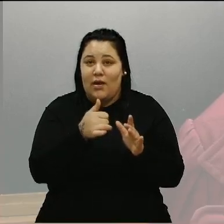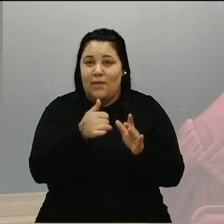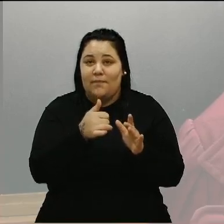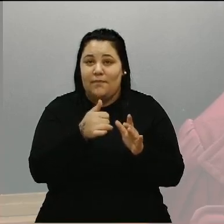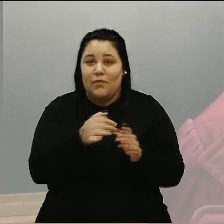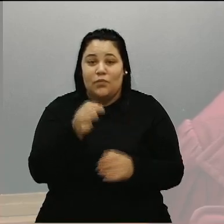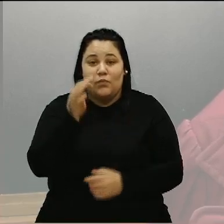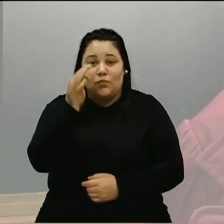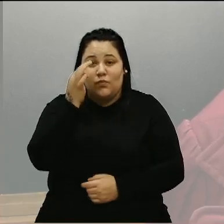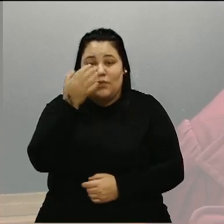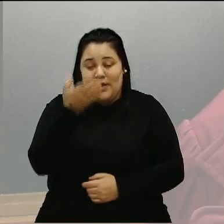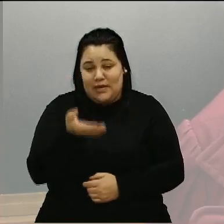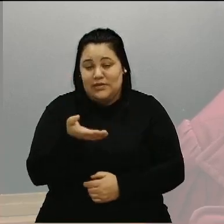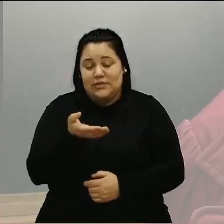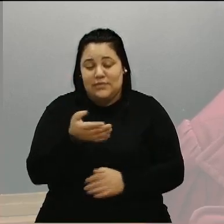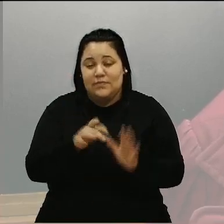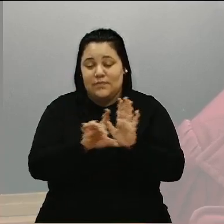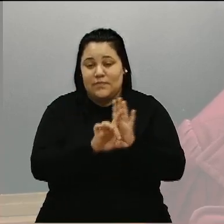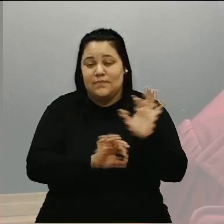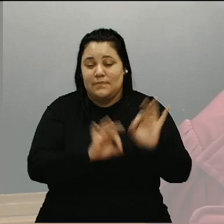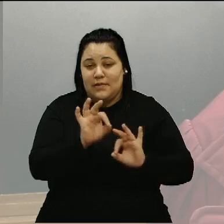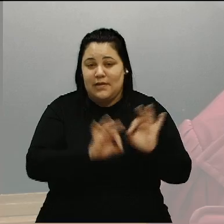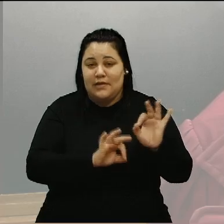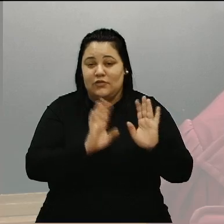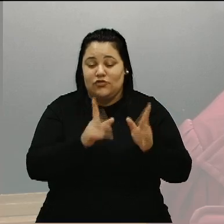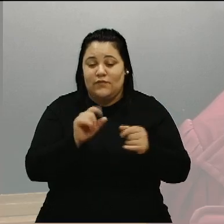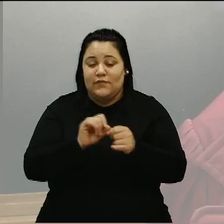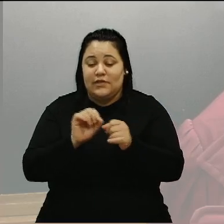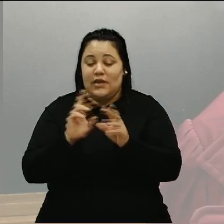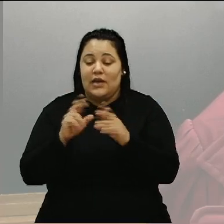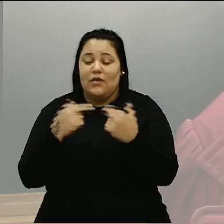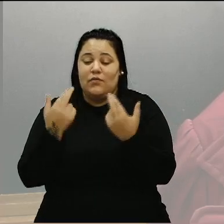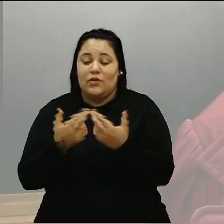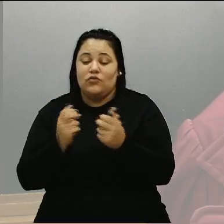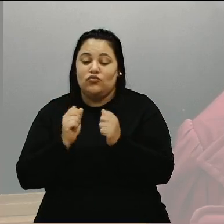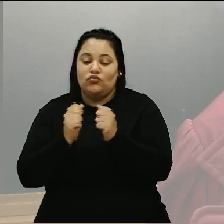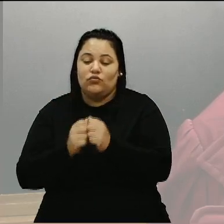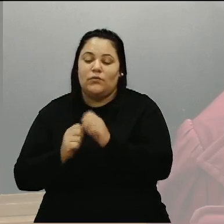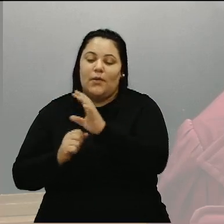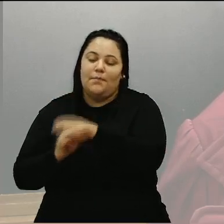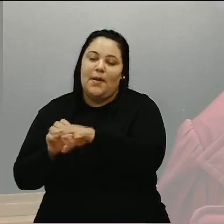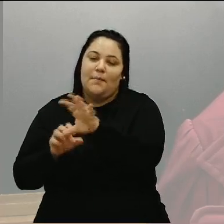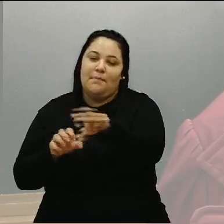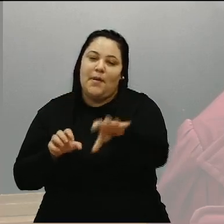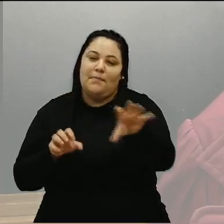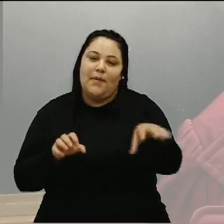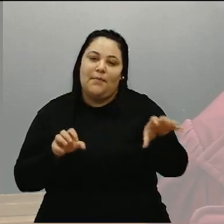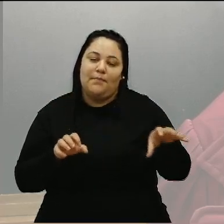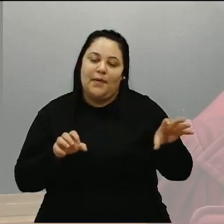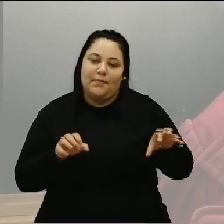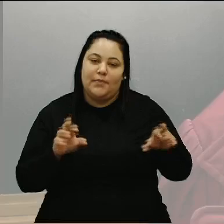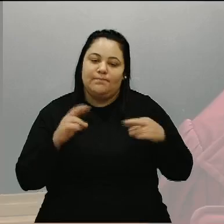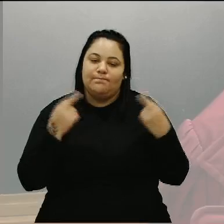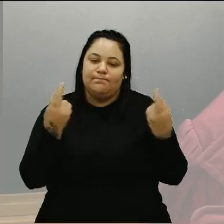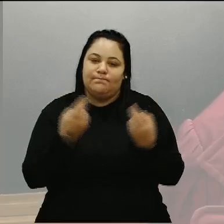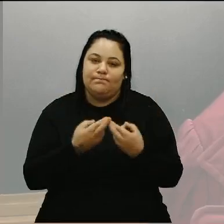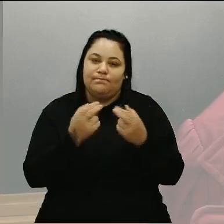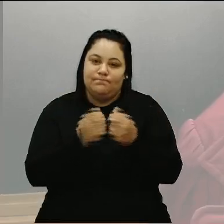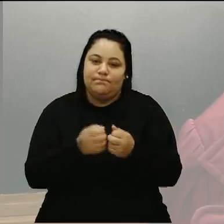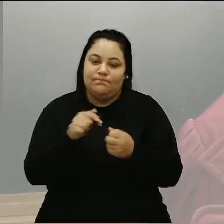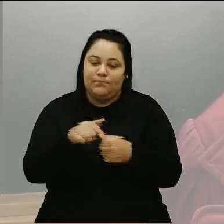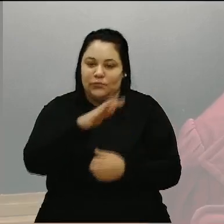projeto de lei, foram realizadas reuniões com diversos setores culturais do nosso município.